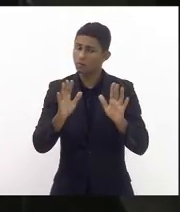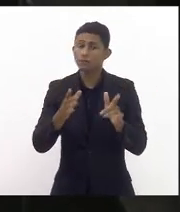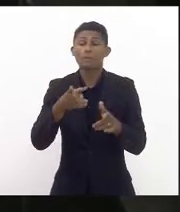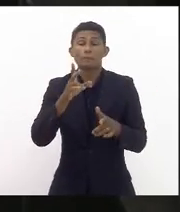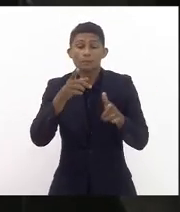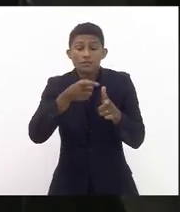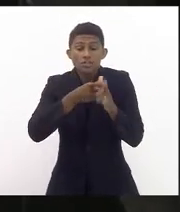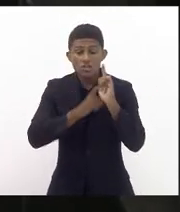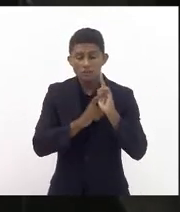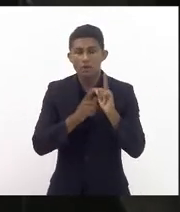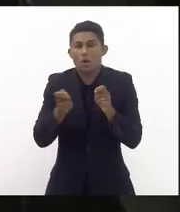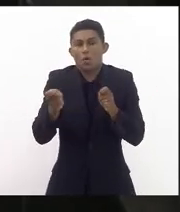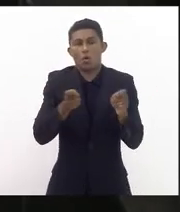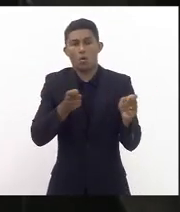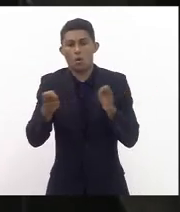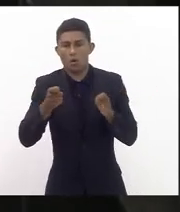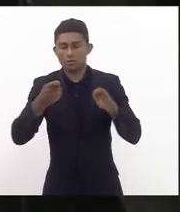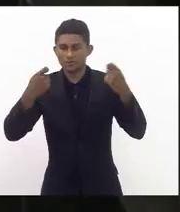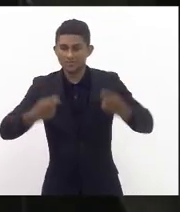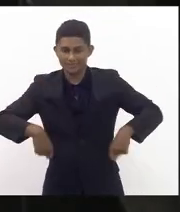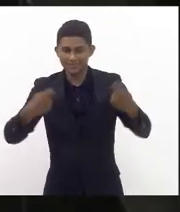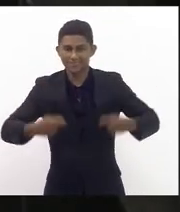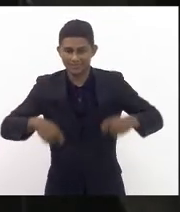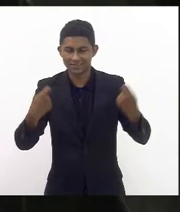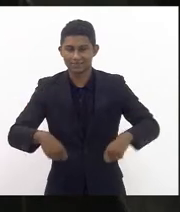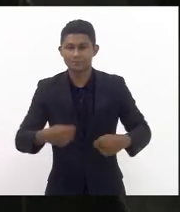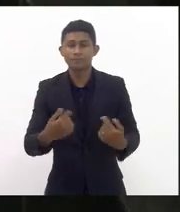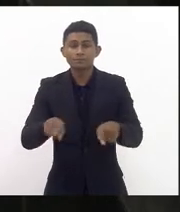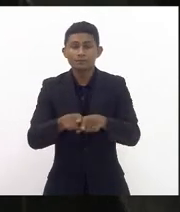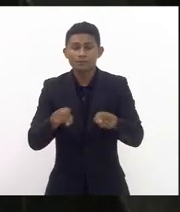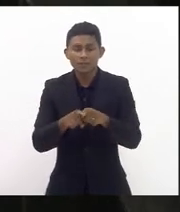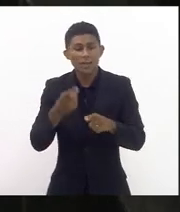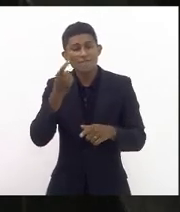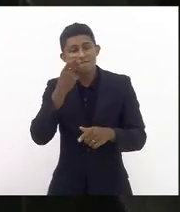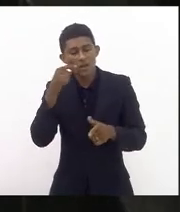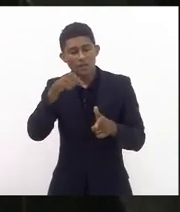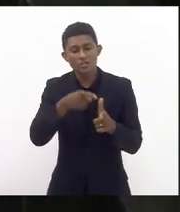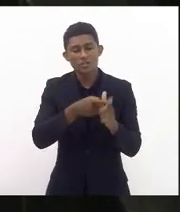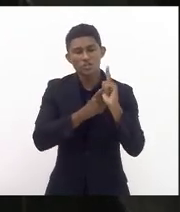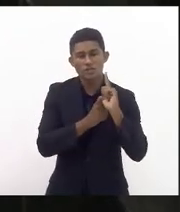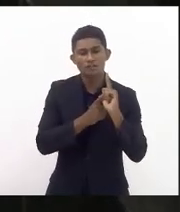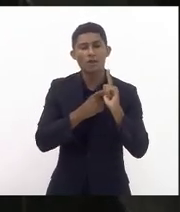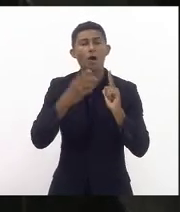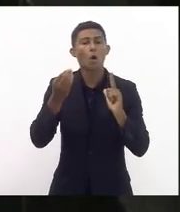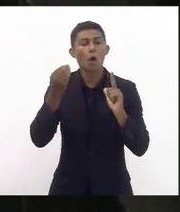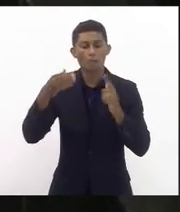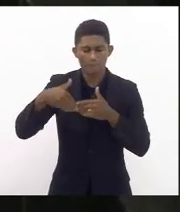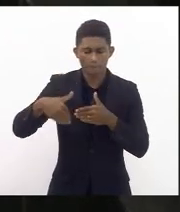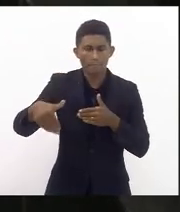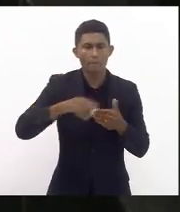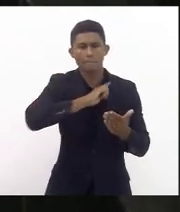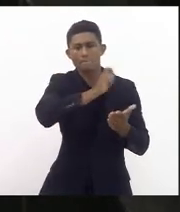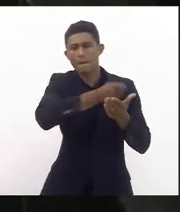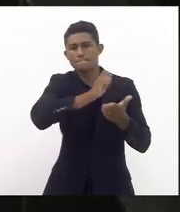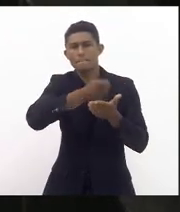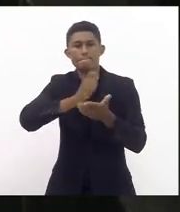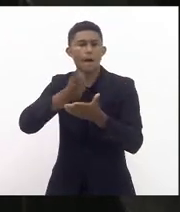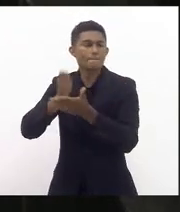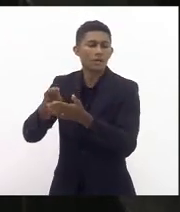controlada, se os pagamentos e os modelos de contratação da dívida forem razoáveis, forem plausíveis, forem